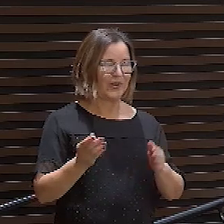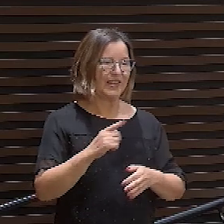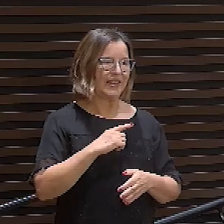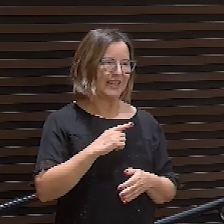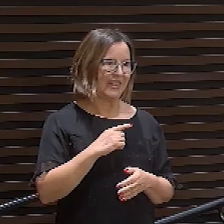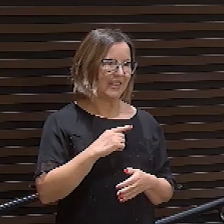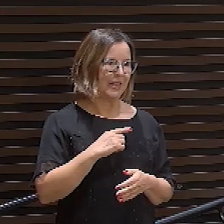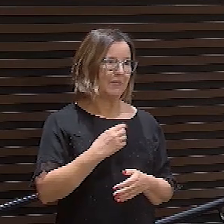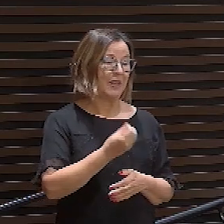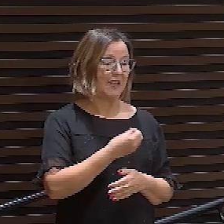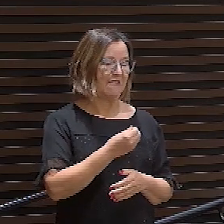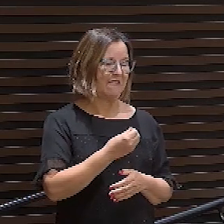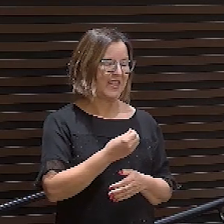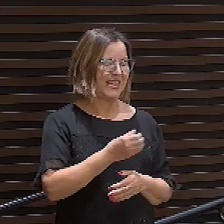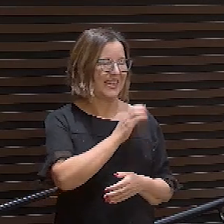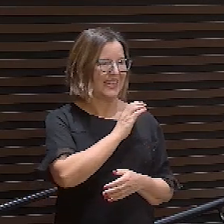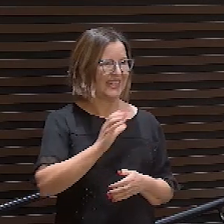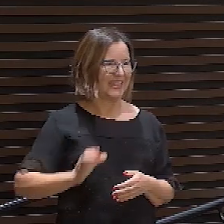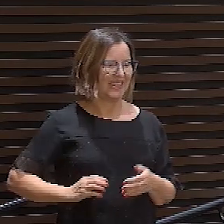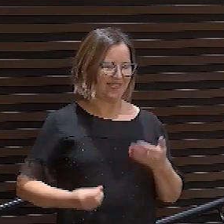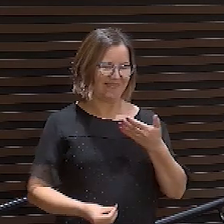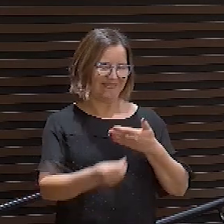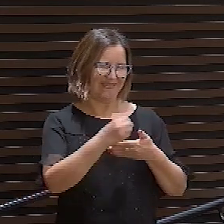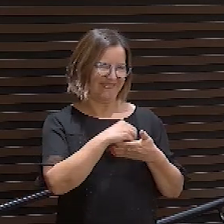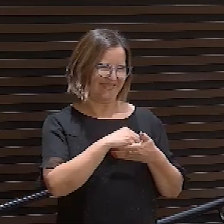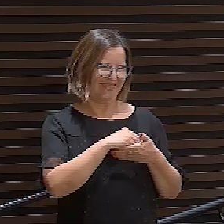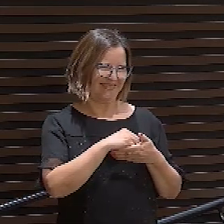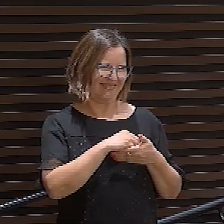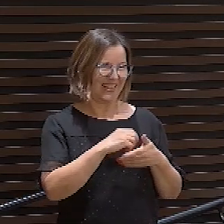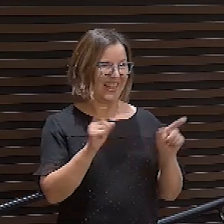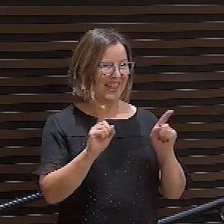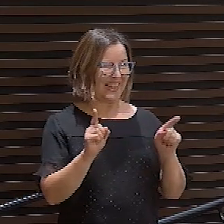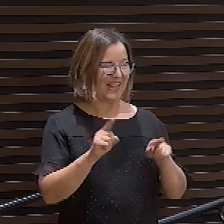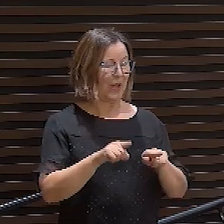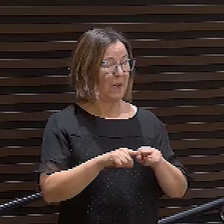Não mais eu vivo, mas Cristo vive em mim.